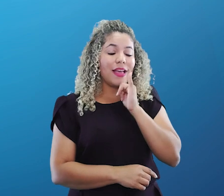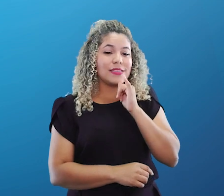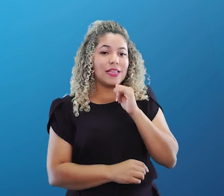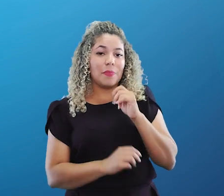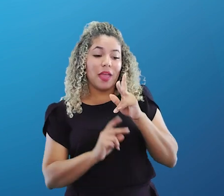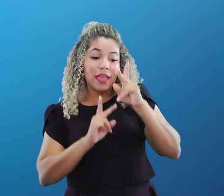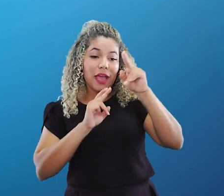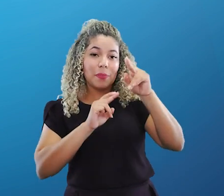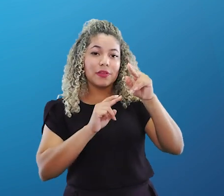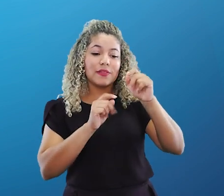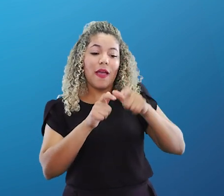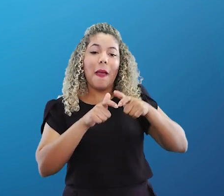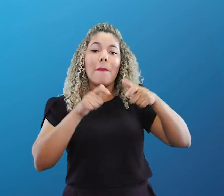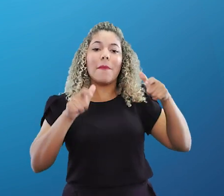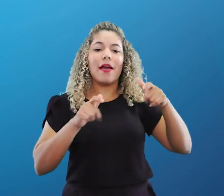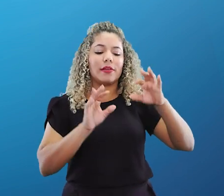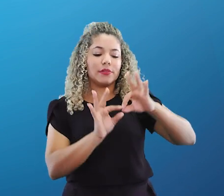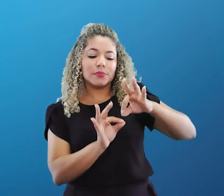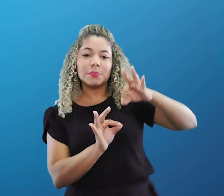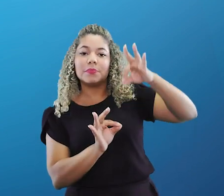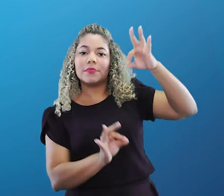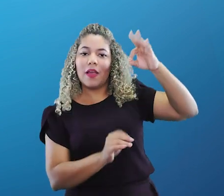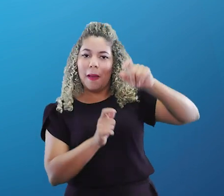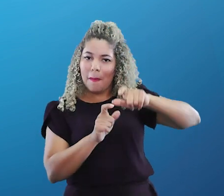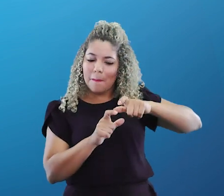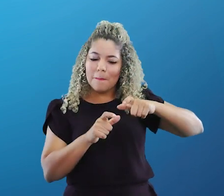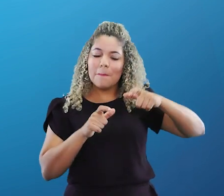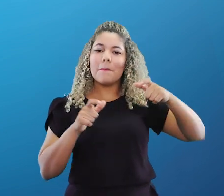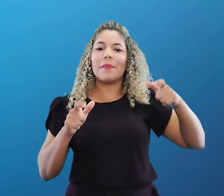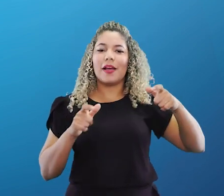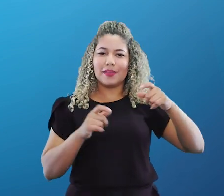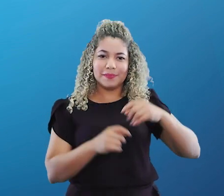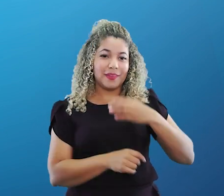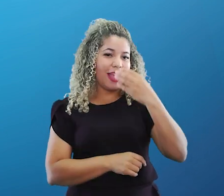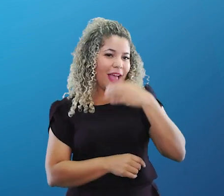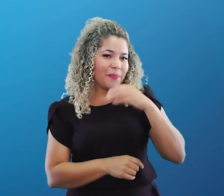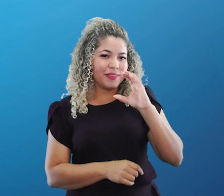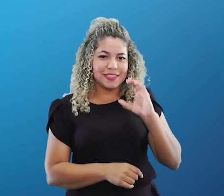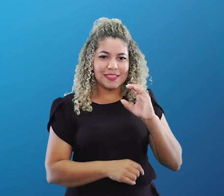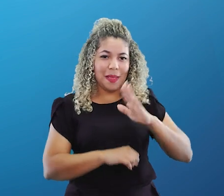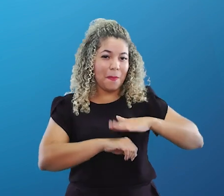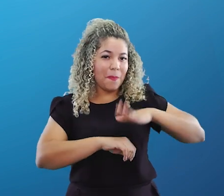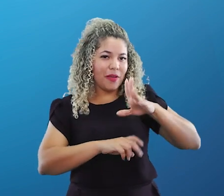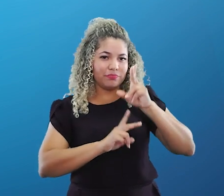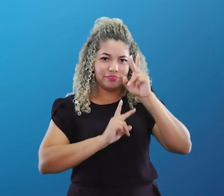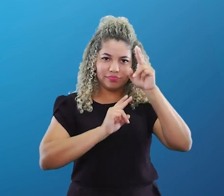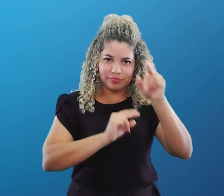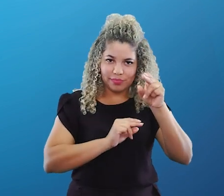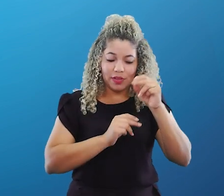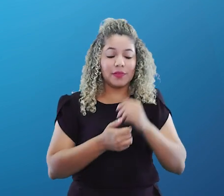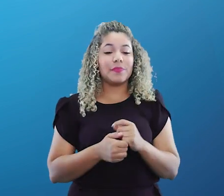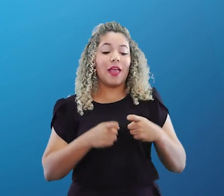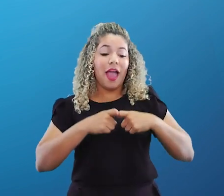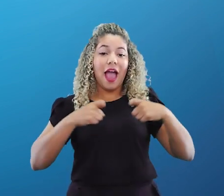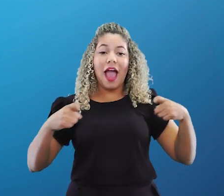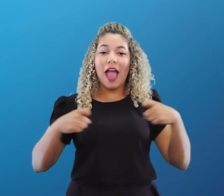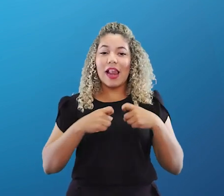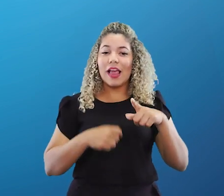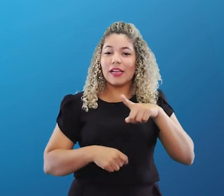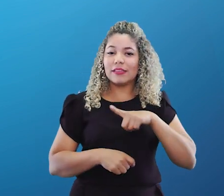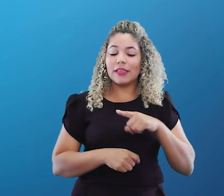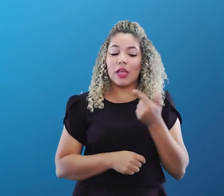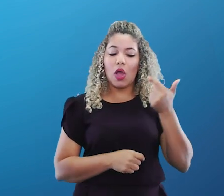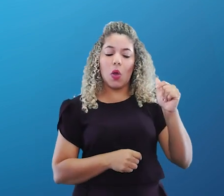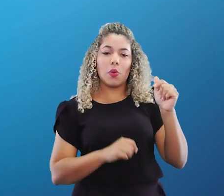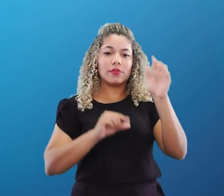energia potencial ela é maior, quanto maior for a altura, no caso aqui da maçã número C. E a energia potencial elástica, nós temos